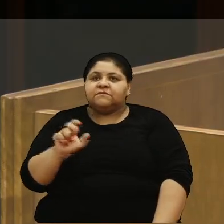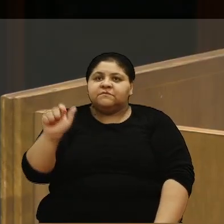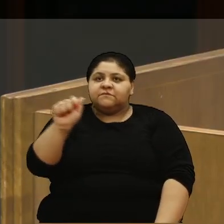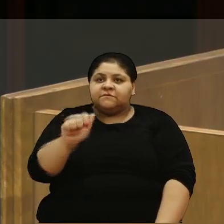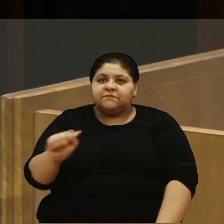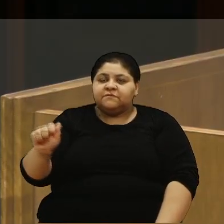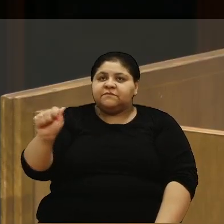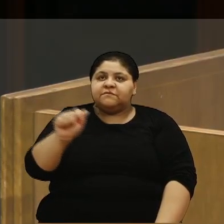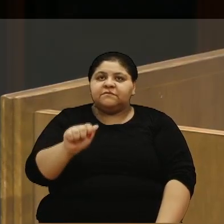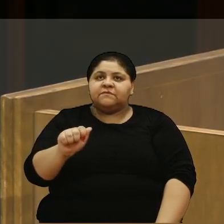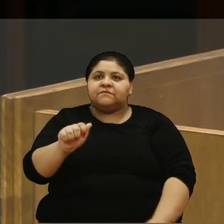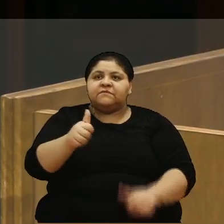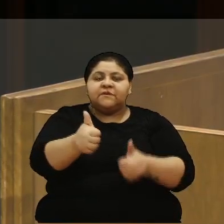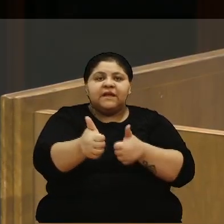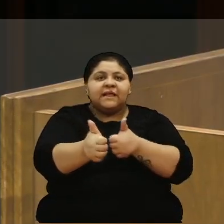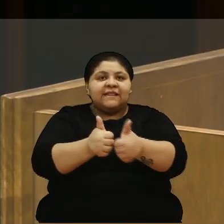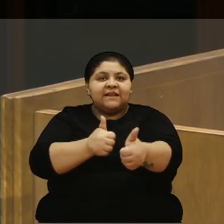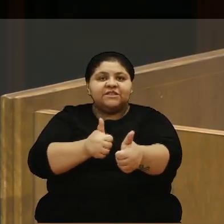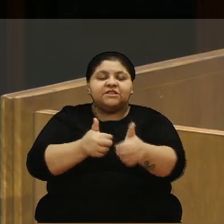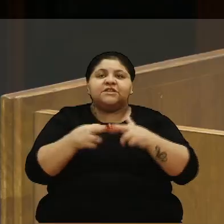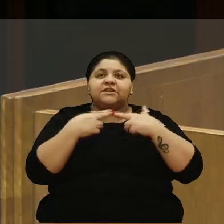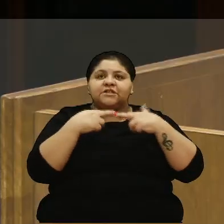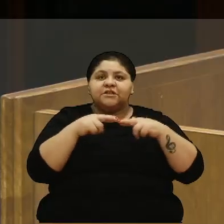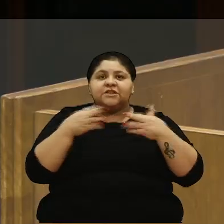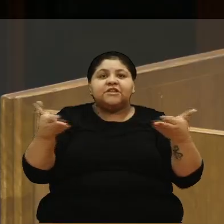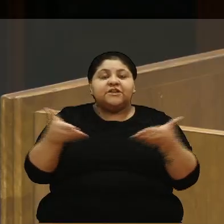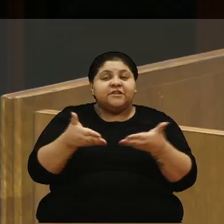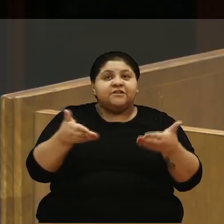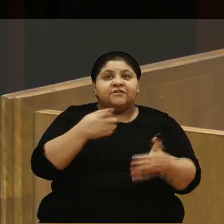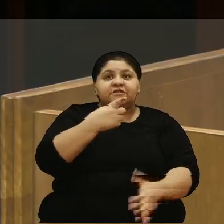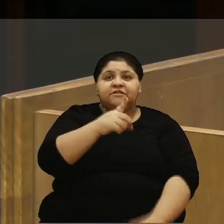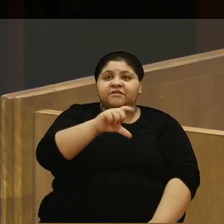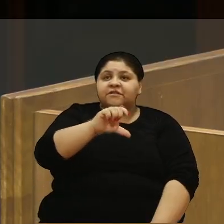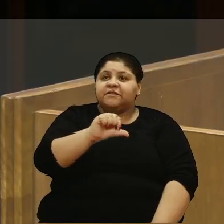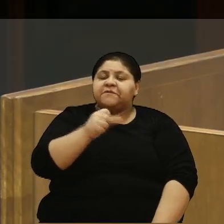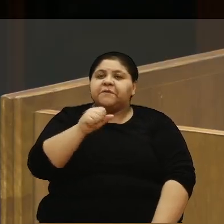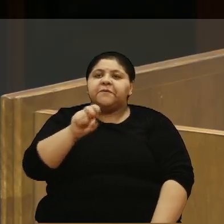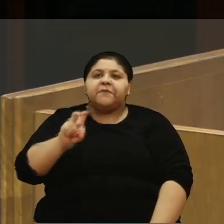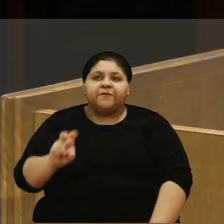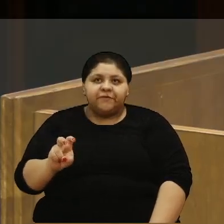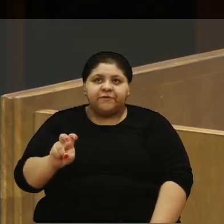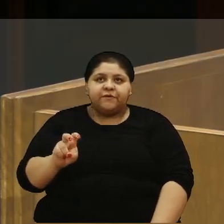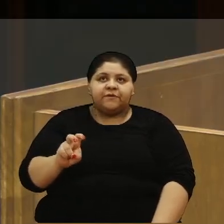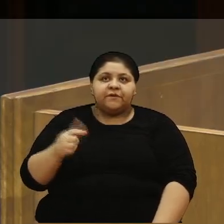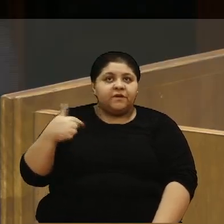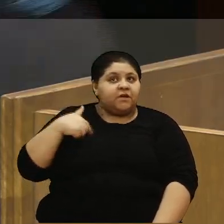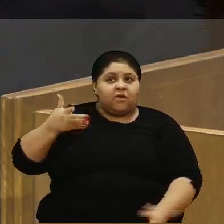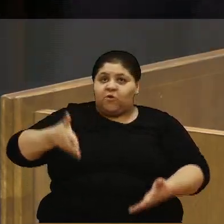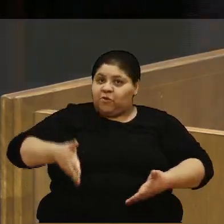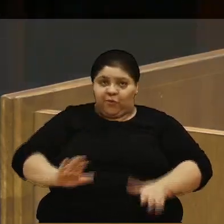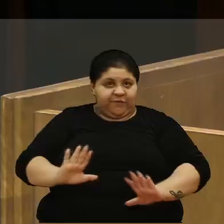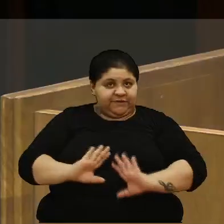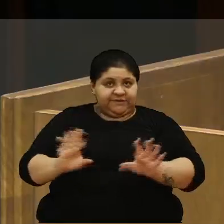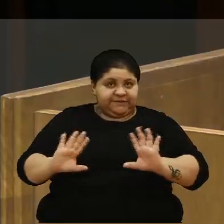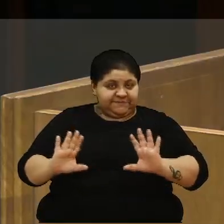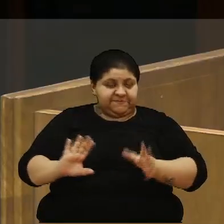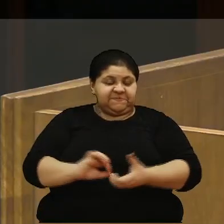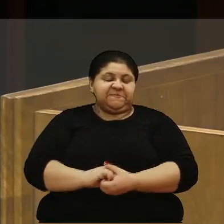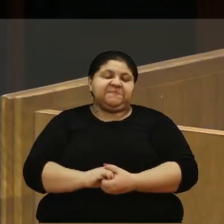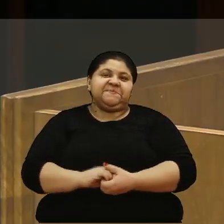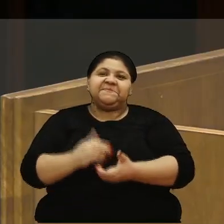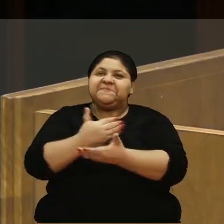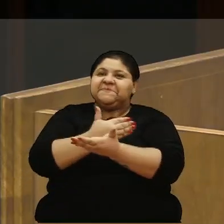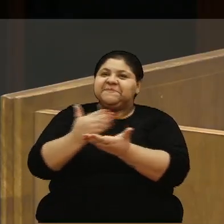Associação Atlética Randon. Já em 1985, eu não era nascida,